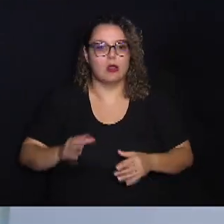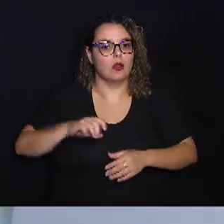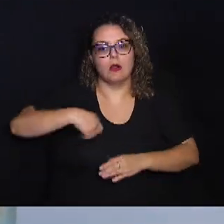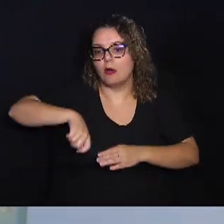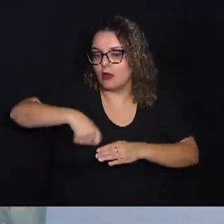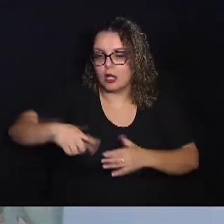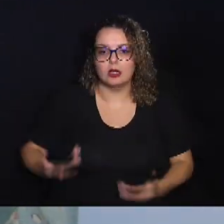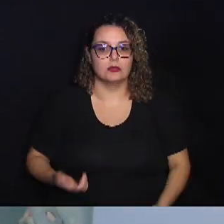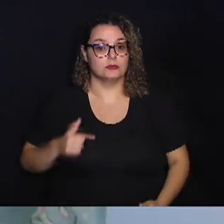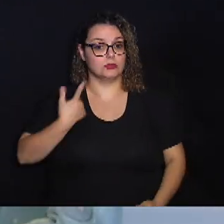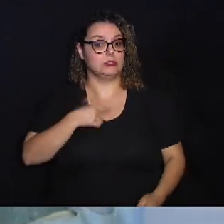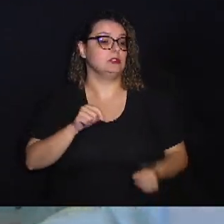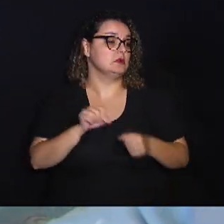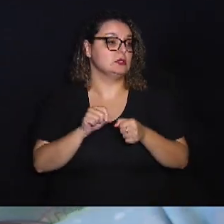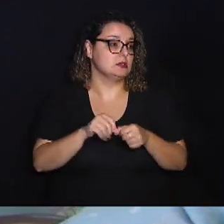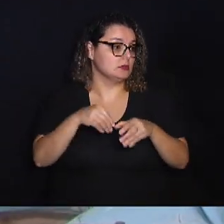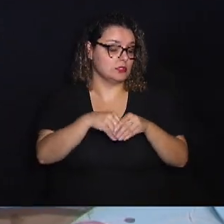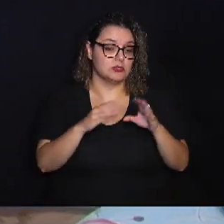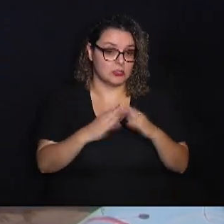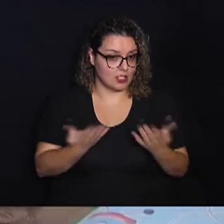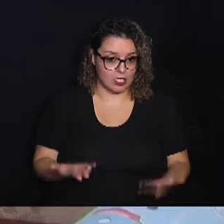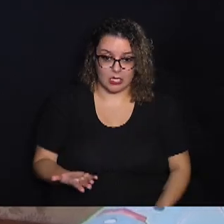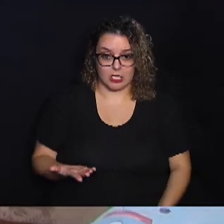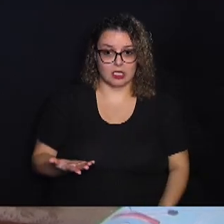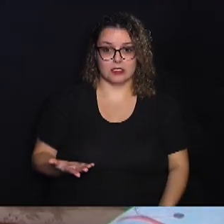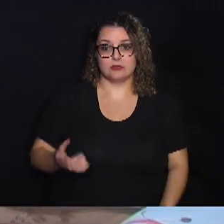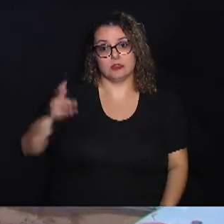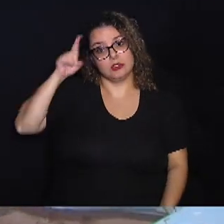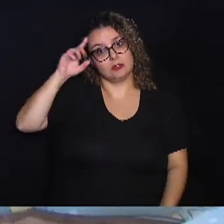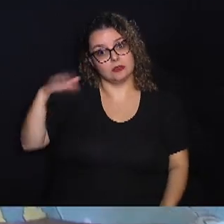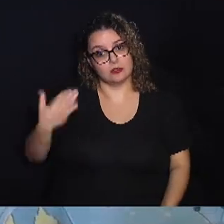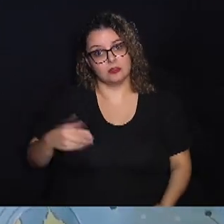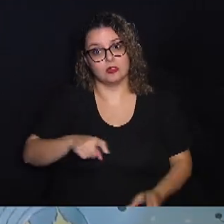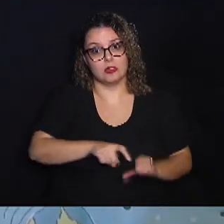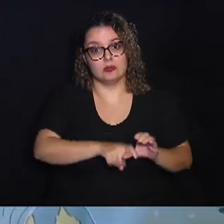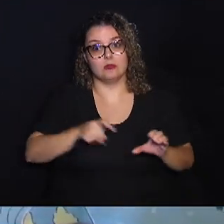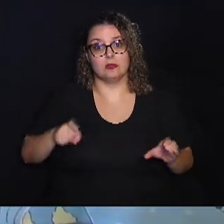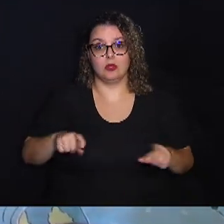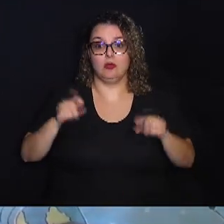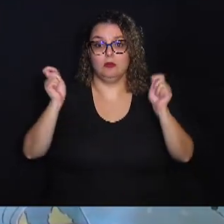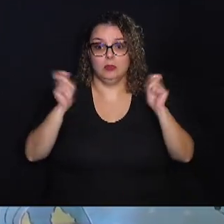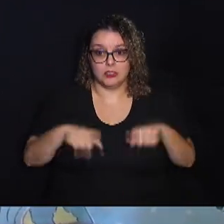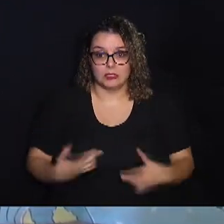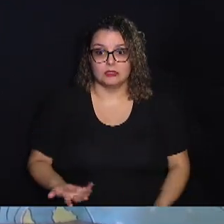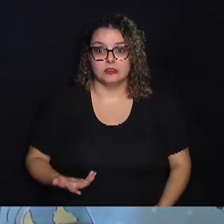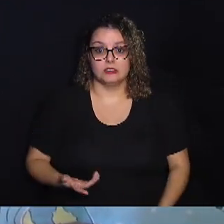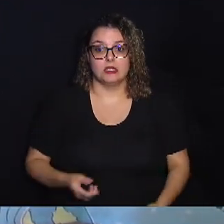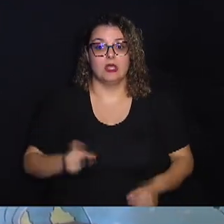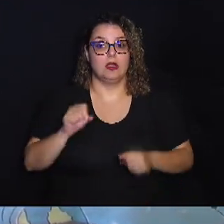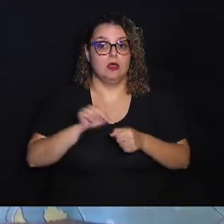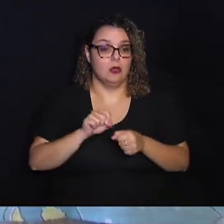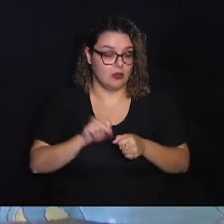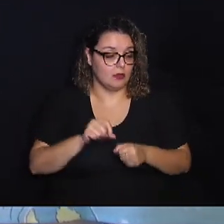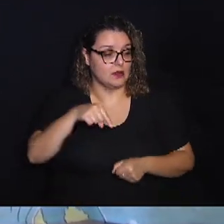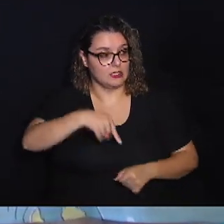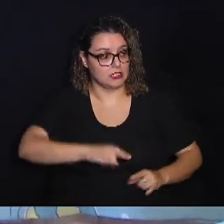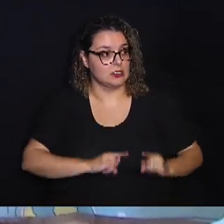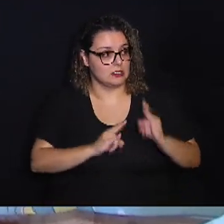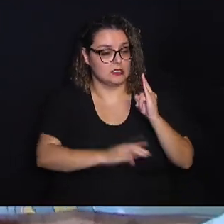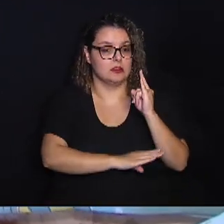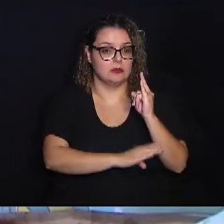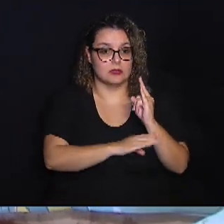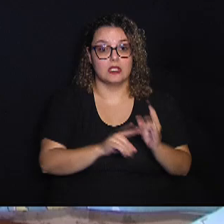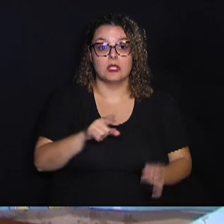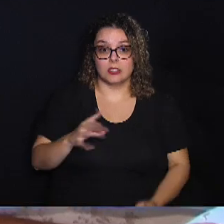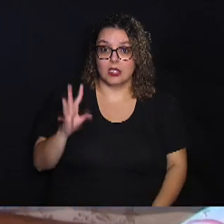nós fazemos em casa, para tornar a vida deles mais assim independente possível. Então, são realizados aqui nesse apartamento. E é